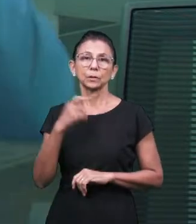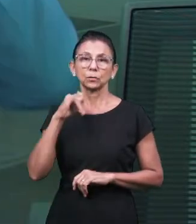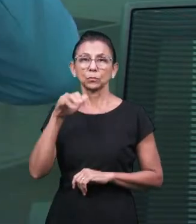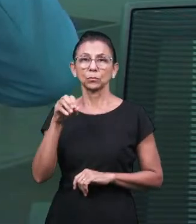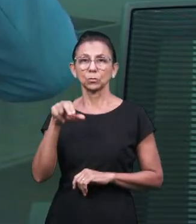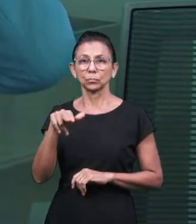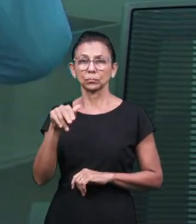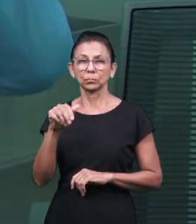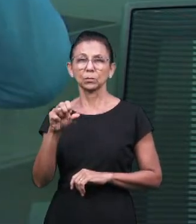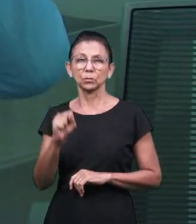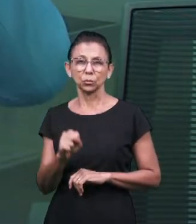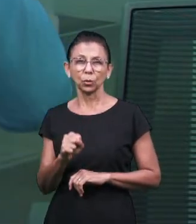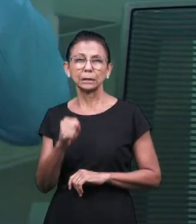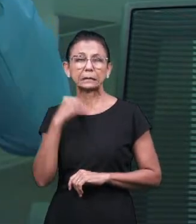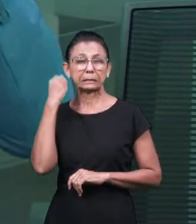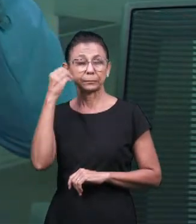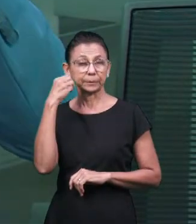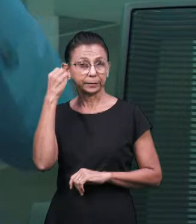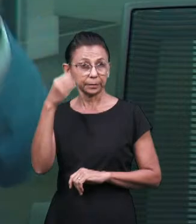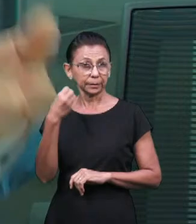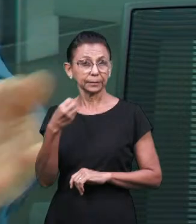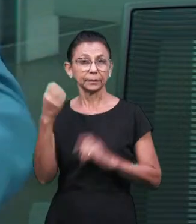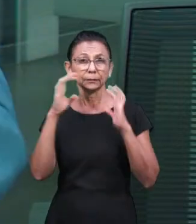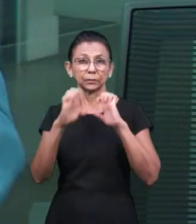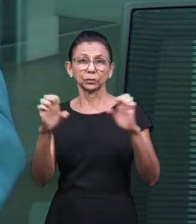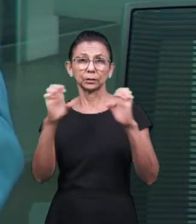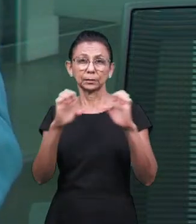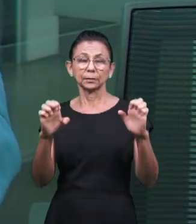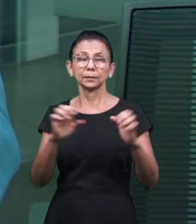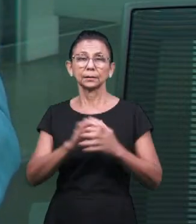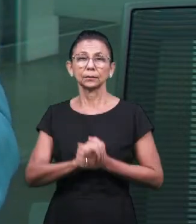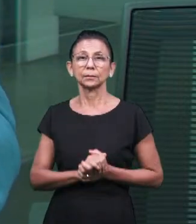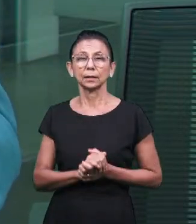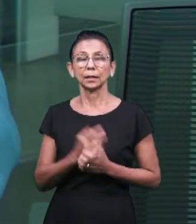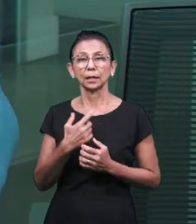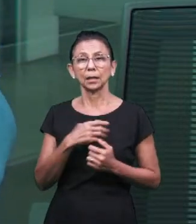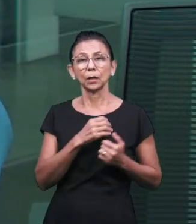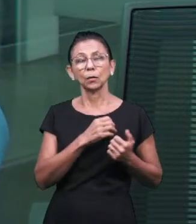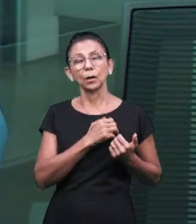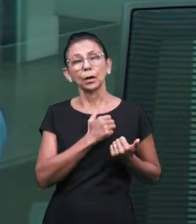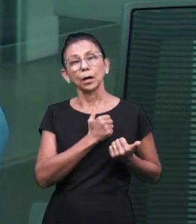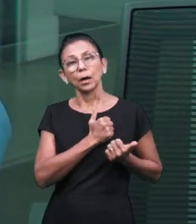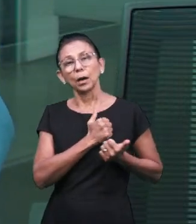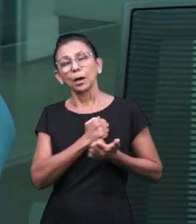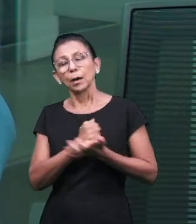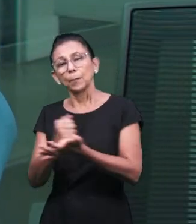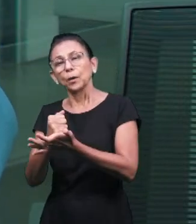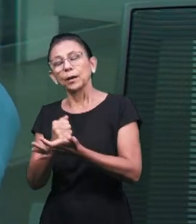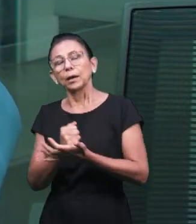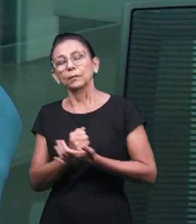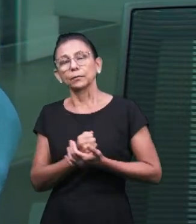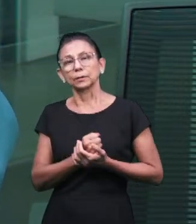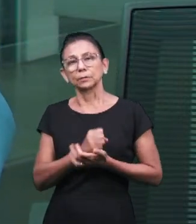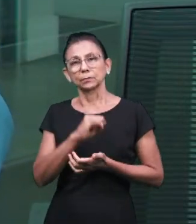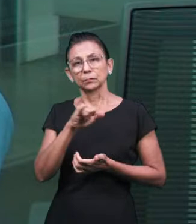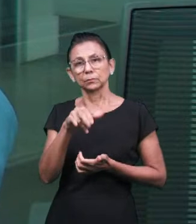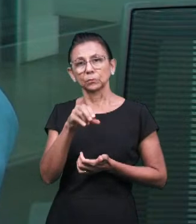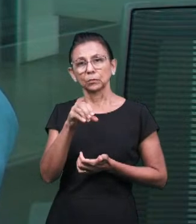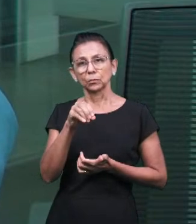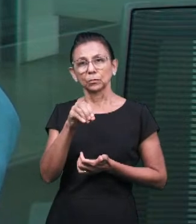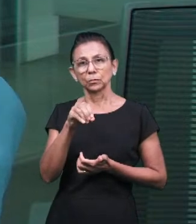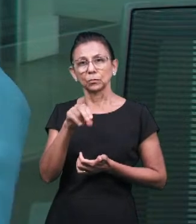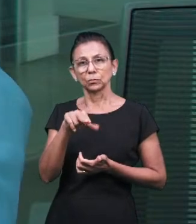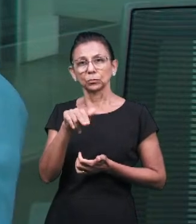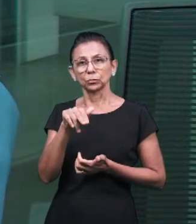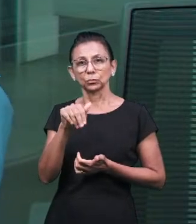era o ajudante de Jonas. Jonas morreu, ficou eu. Uhum. Então nós entramos, nós chegamos a um ponto, nós